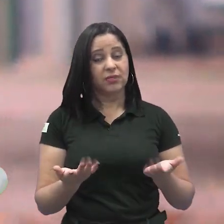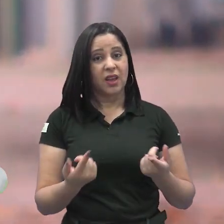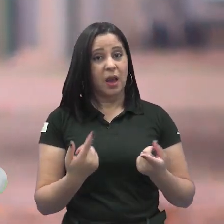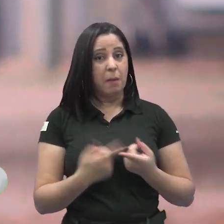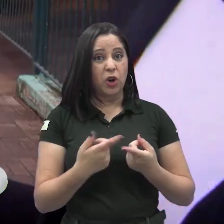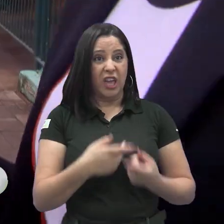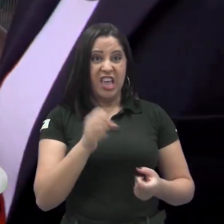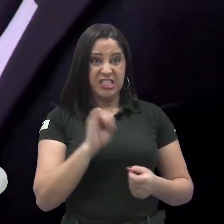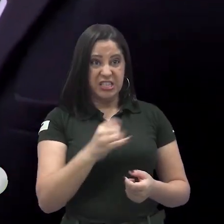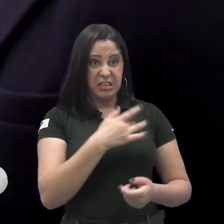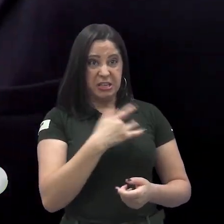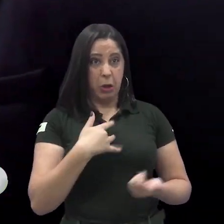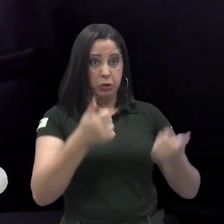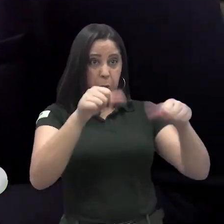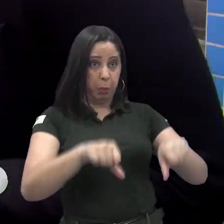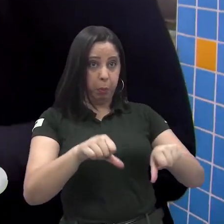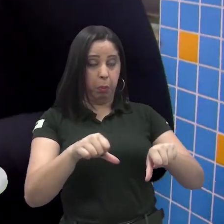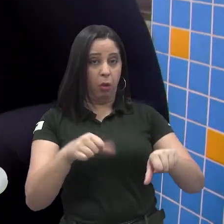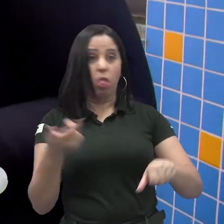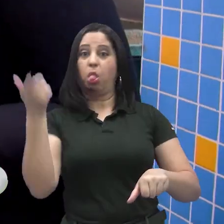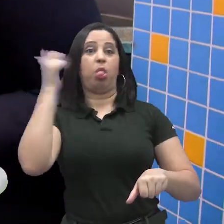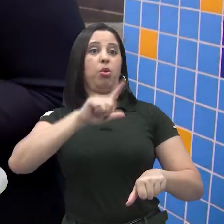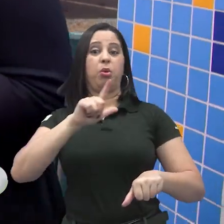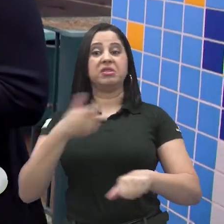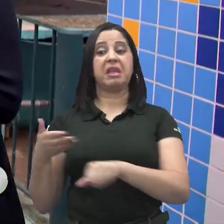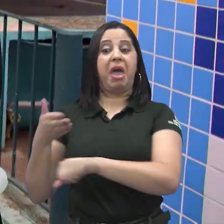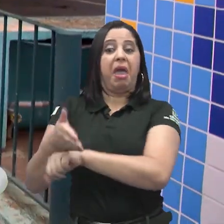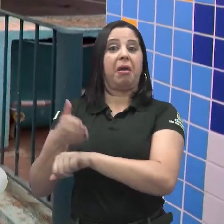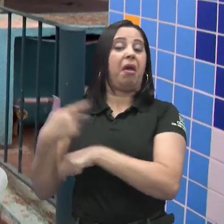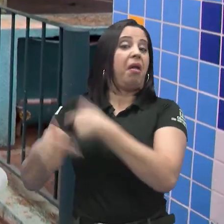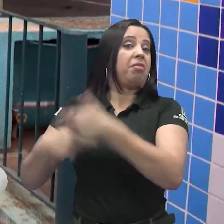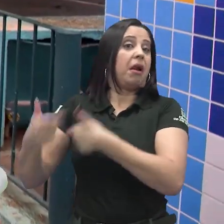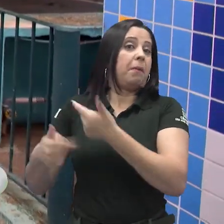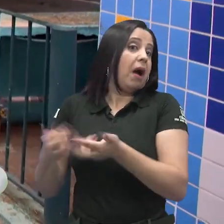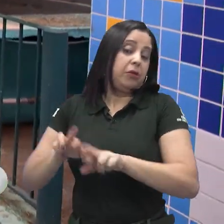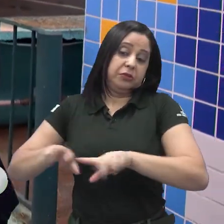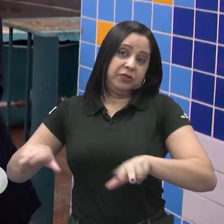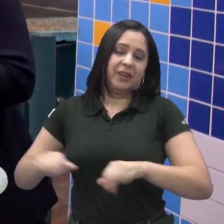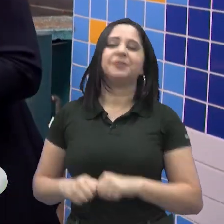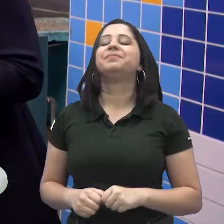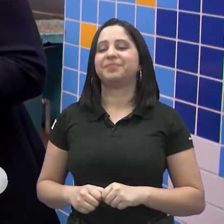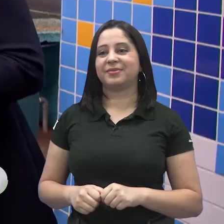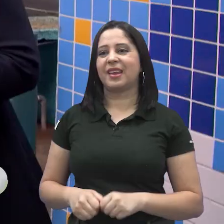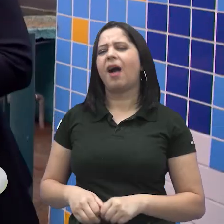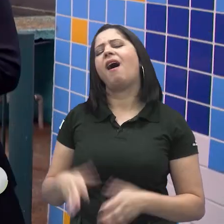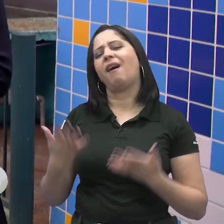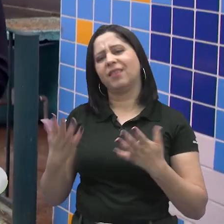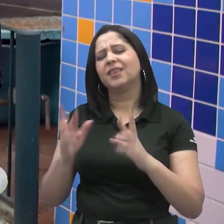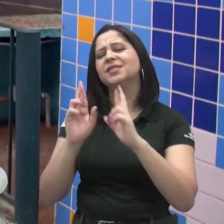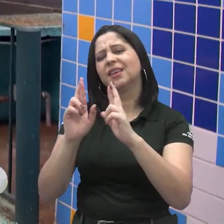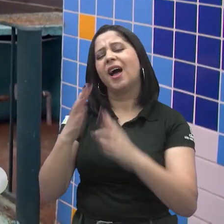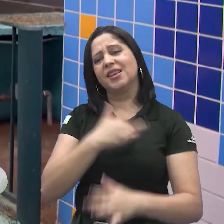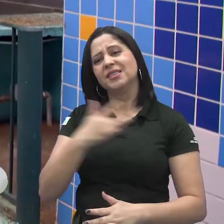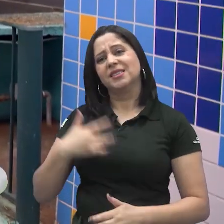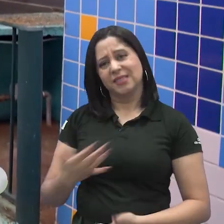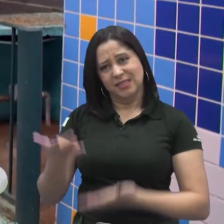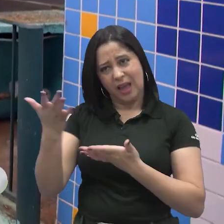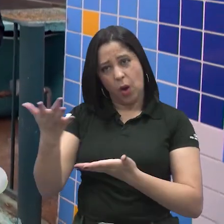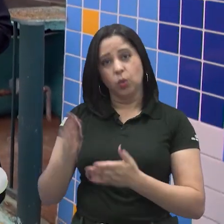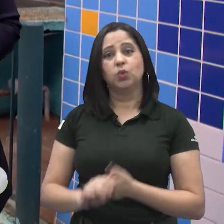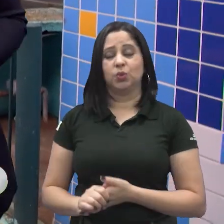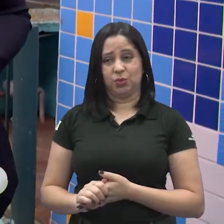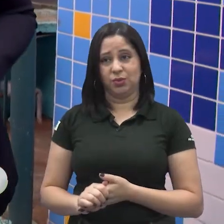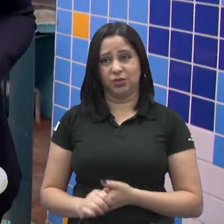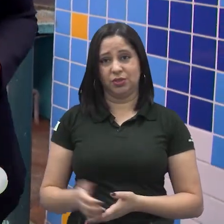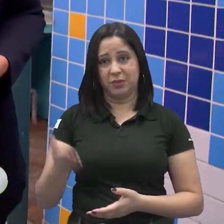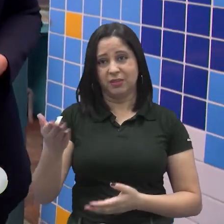com saúde. Júlia, muito obrigada, viu, pela sua participação aqui no programa de Bem com Você. Muita saúde, principalmente para você. Sucesso aí, tá? Na